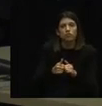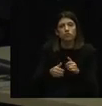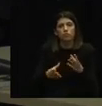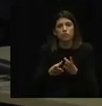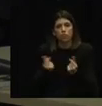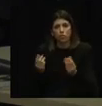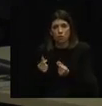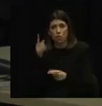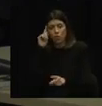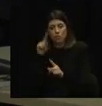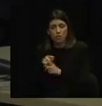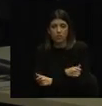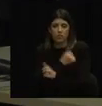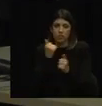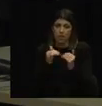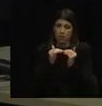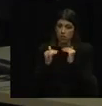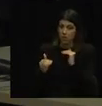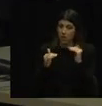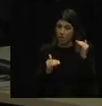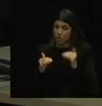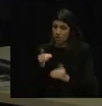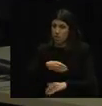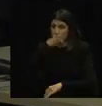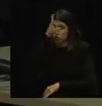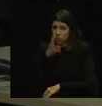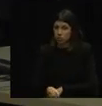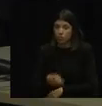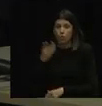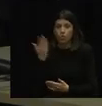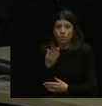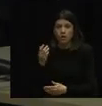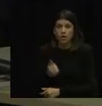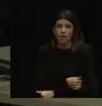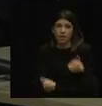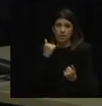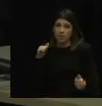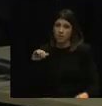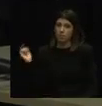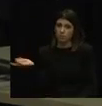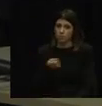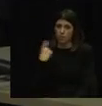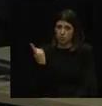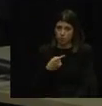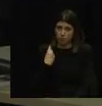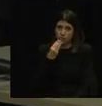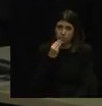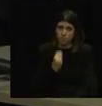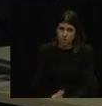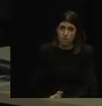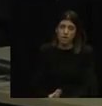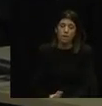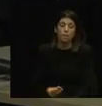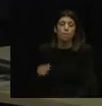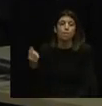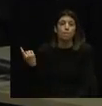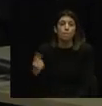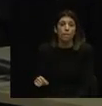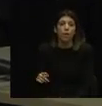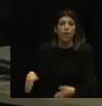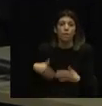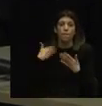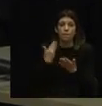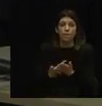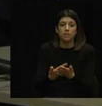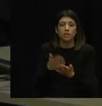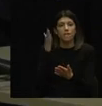mais equilibrada, sustentável e justa, em que o direito à cidade seja para todos. É-nos apresentado um orçamento estimado